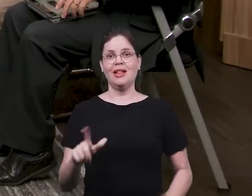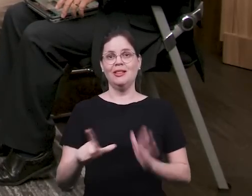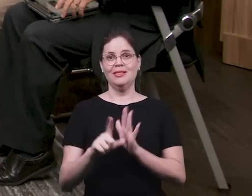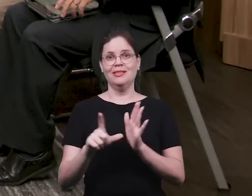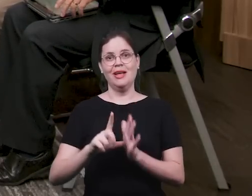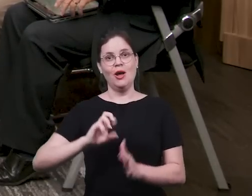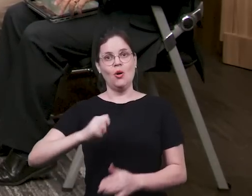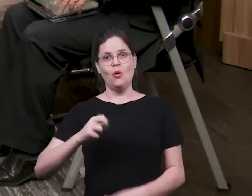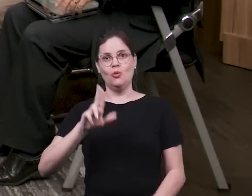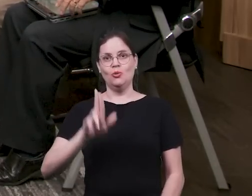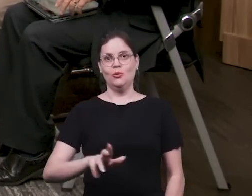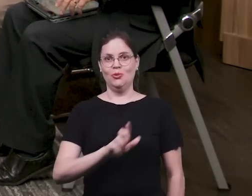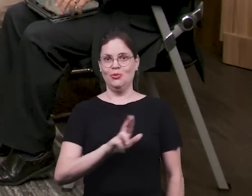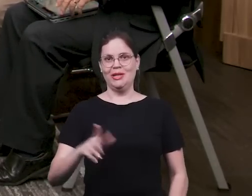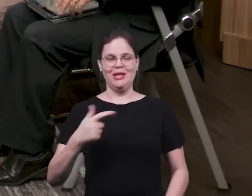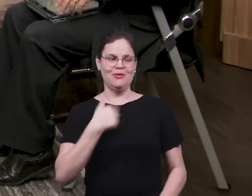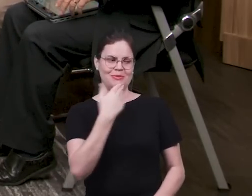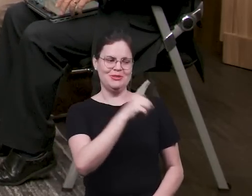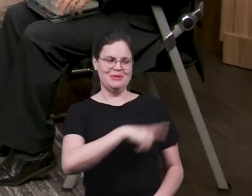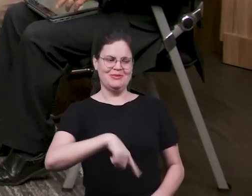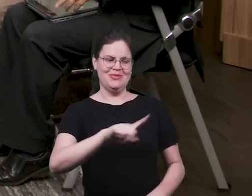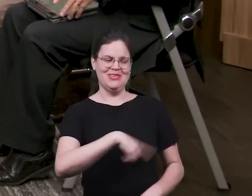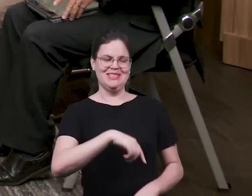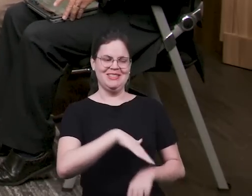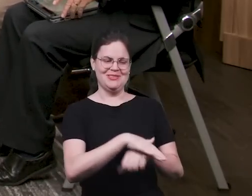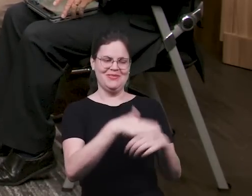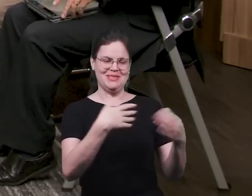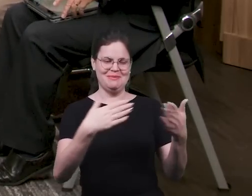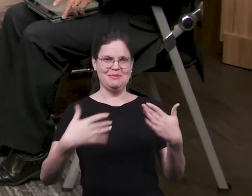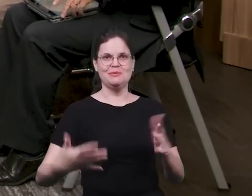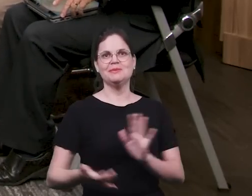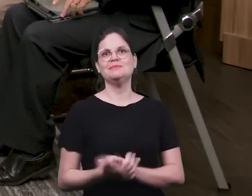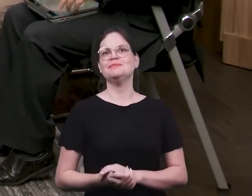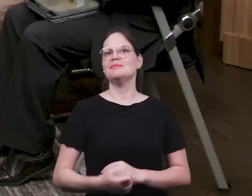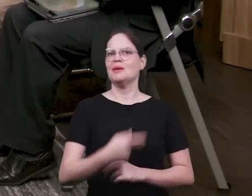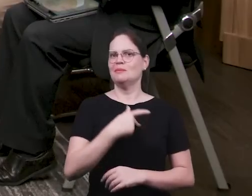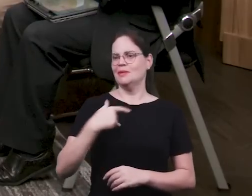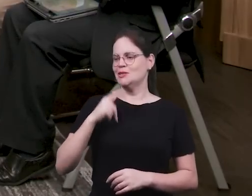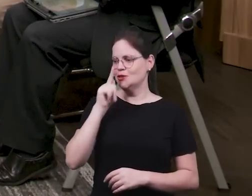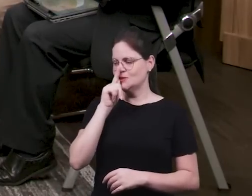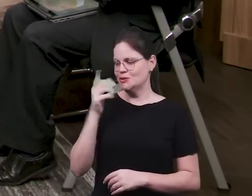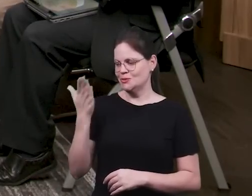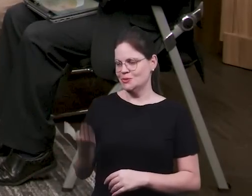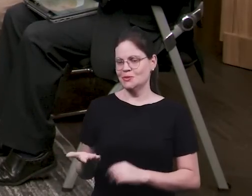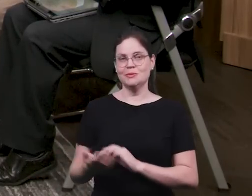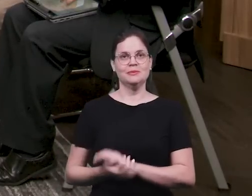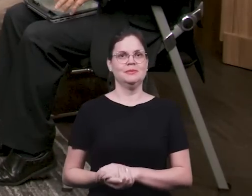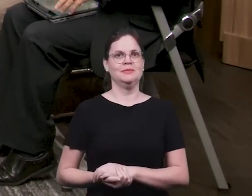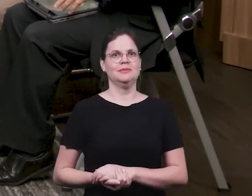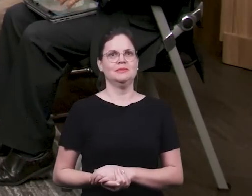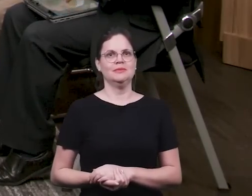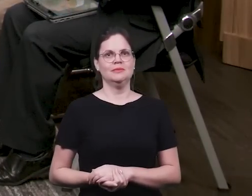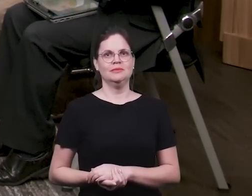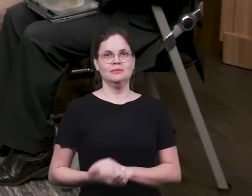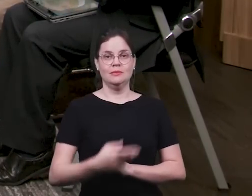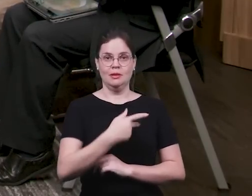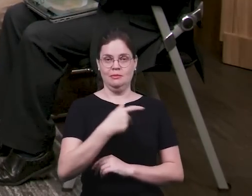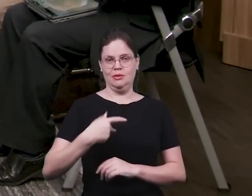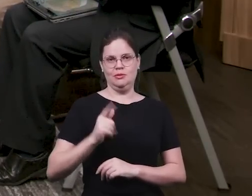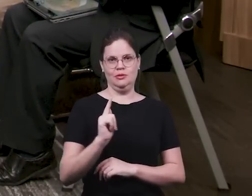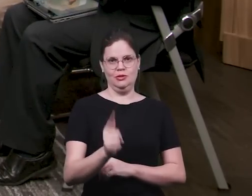dos companheiros, que tem muito o que falar. Vamos lá, vamos seguir com o pastor Gilson, então. O pastor Gedeuti